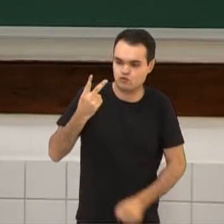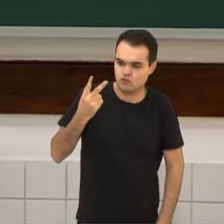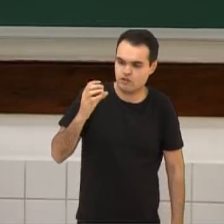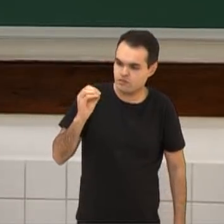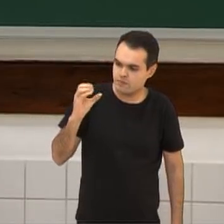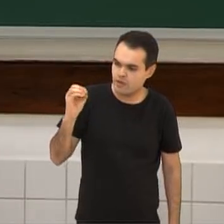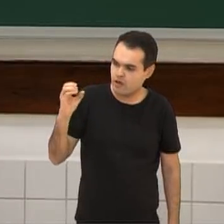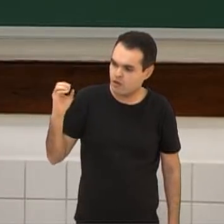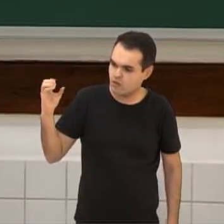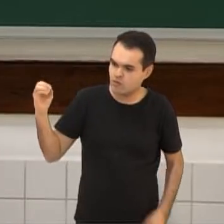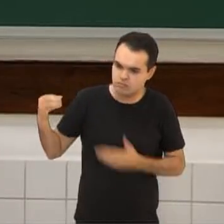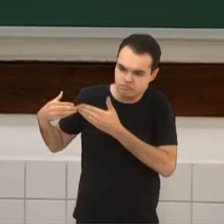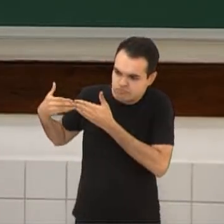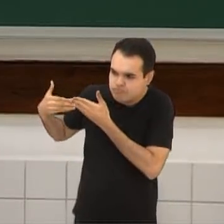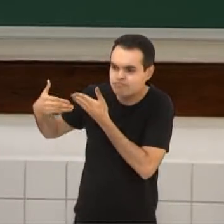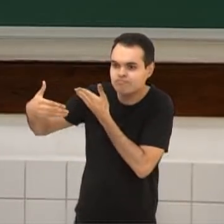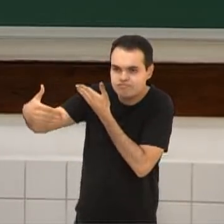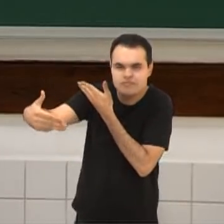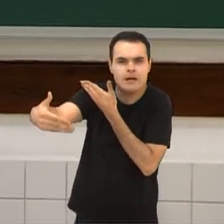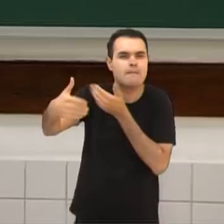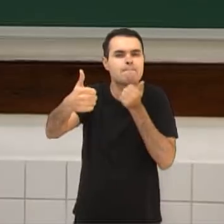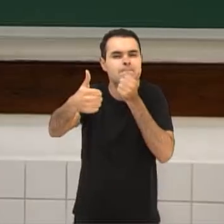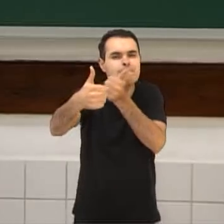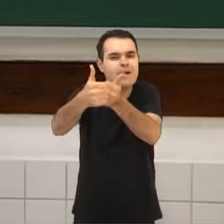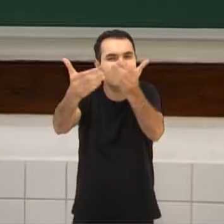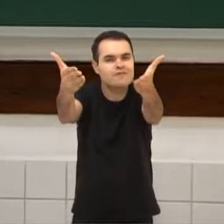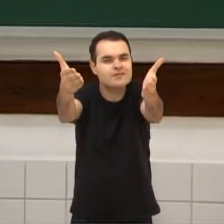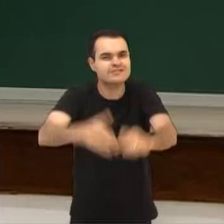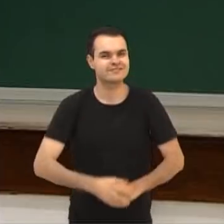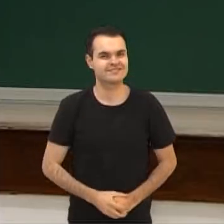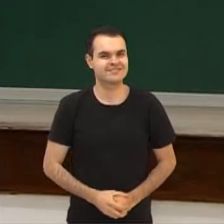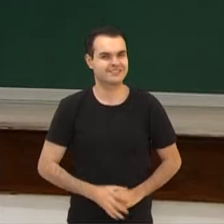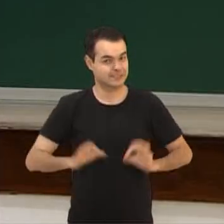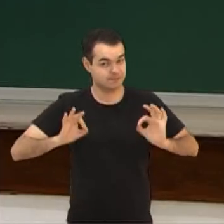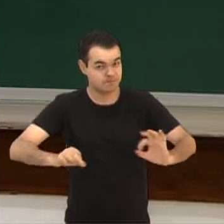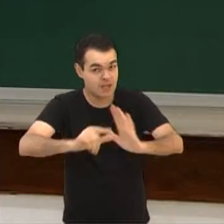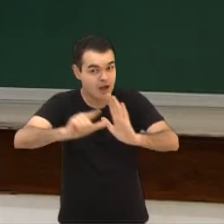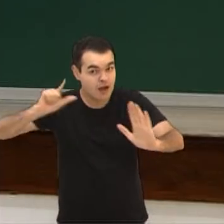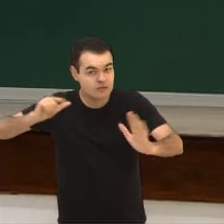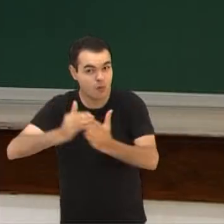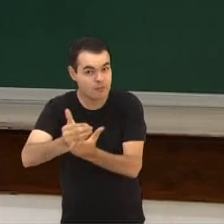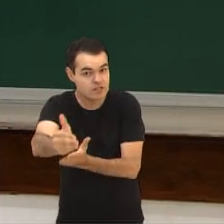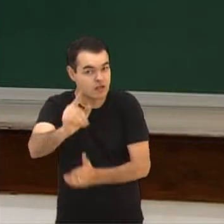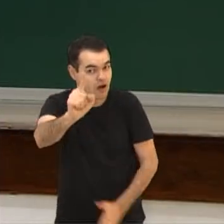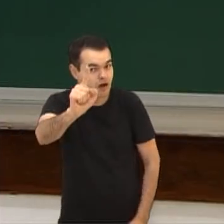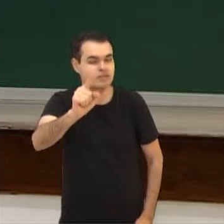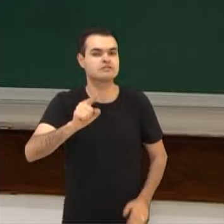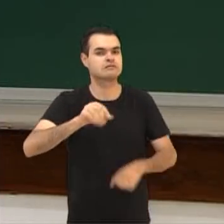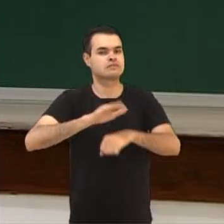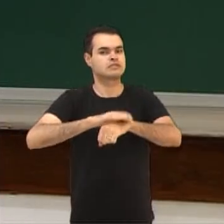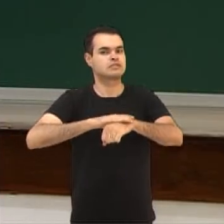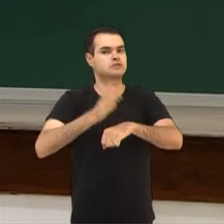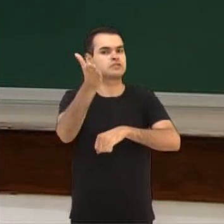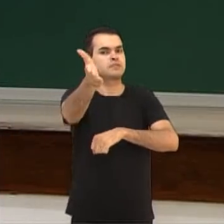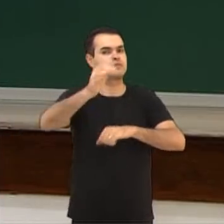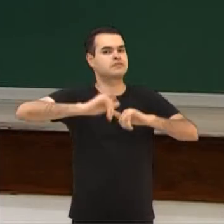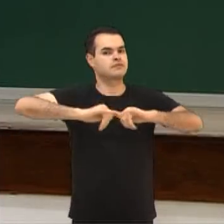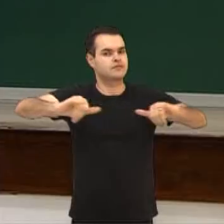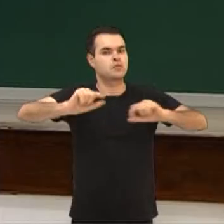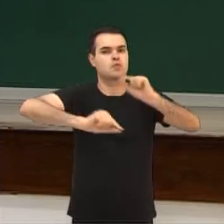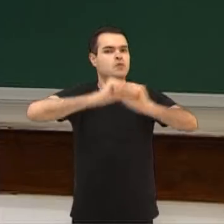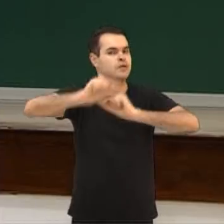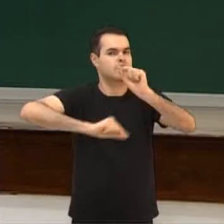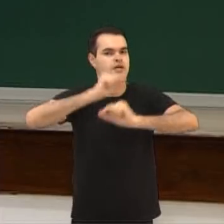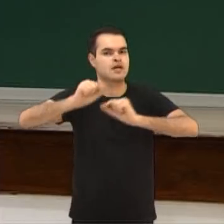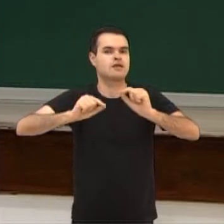sobre um Brasil muito perto de você, certo? Antes da gente começar a nossa aula, vou te dar aquele tempinho de avisar nas redes